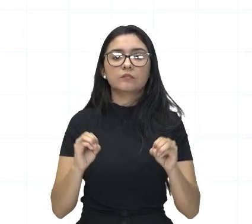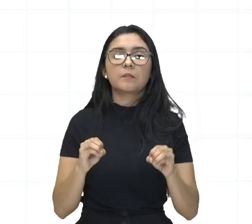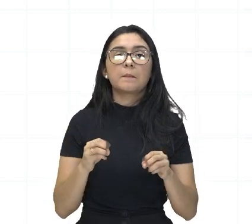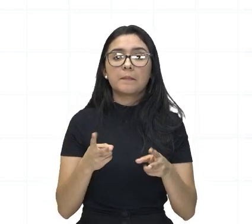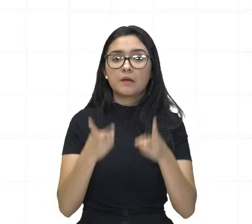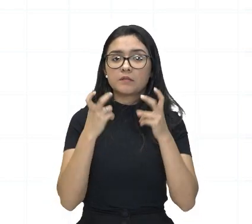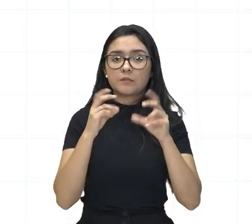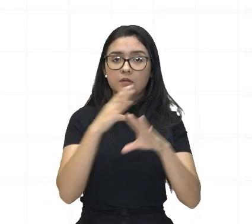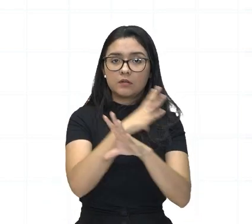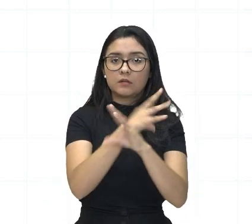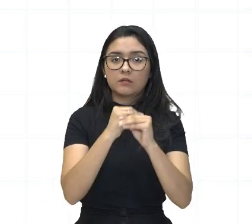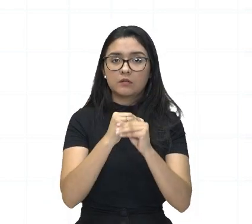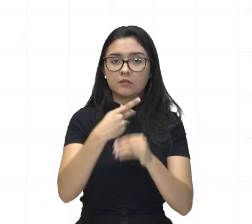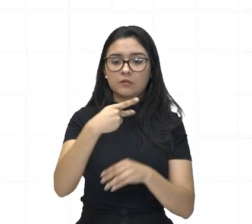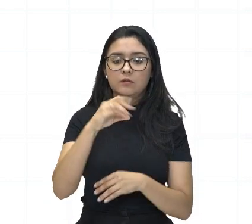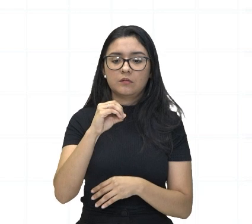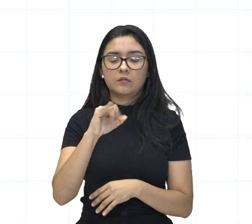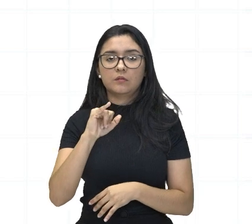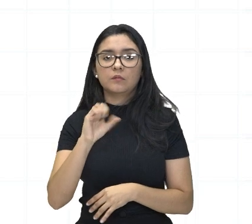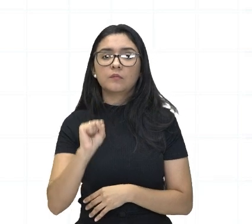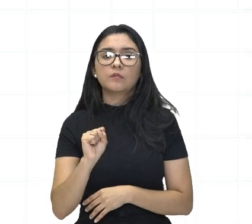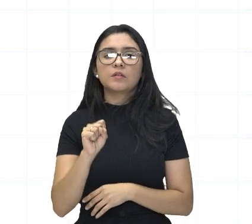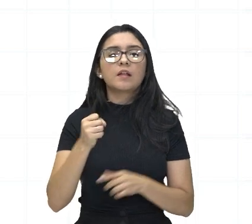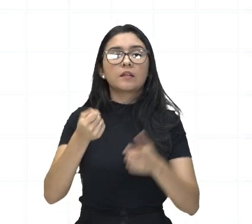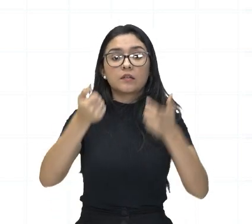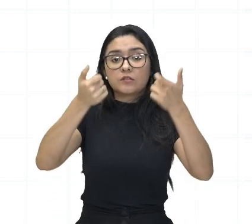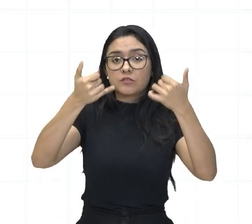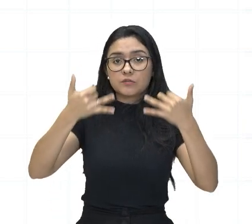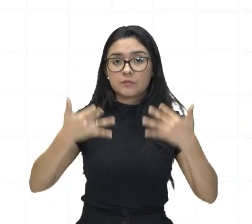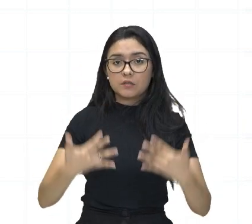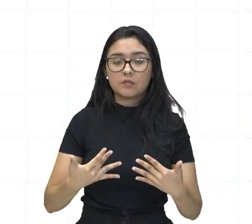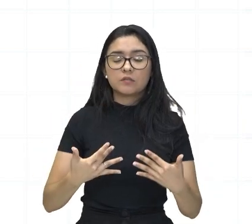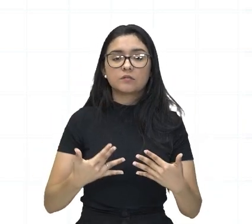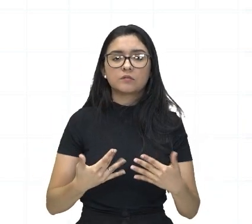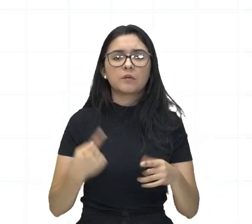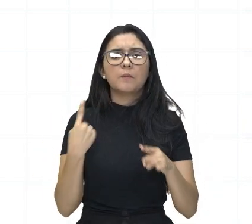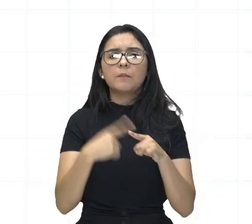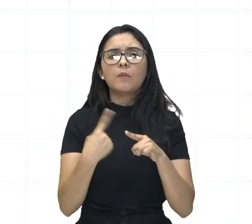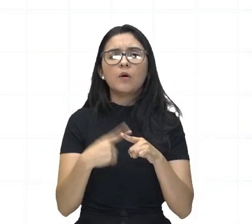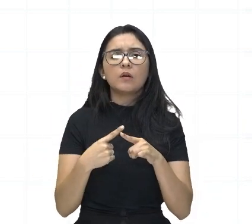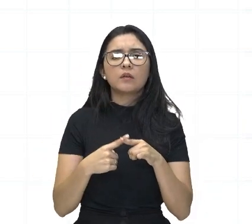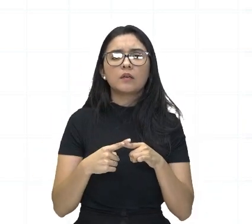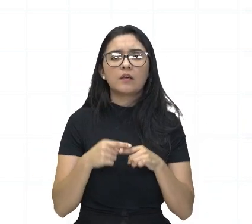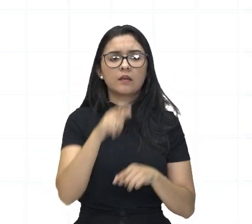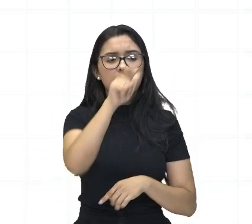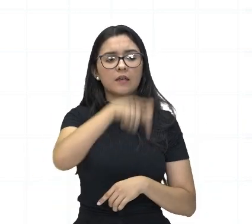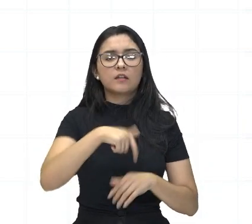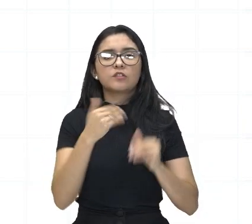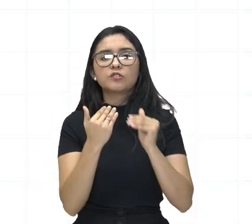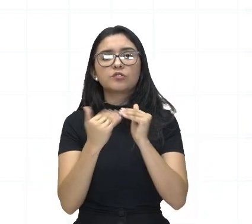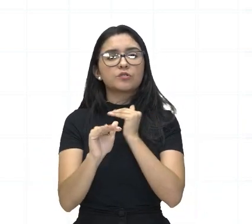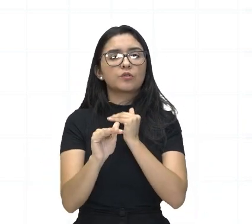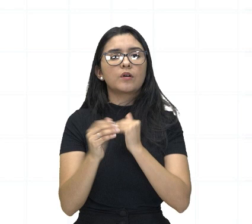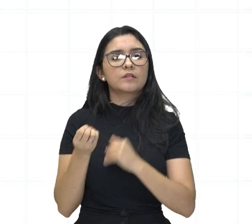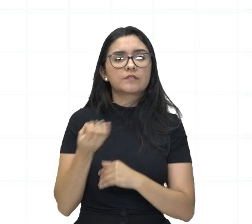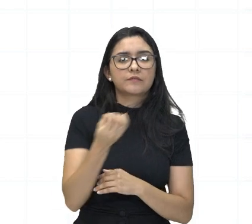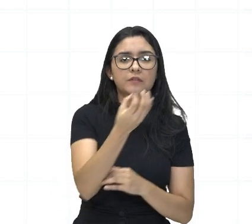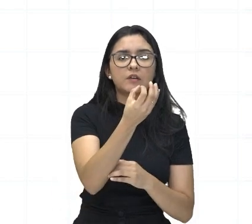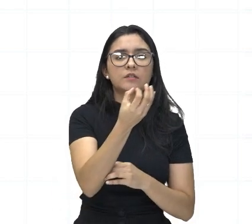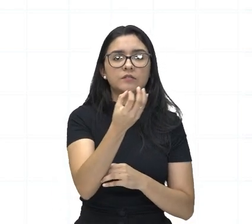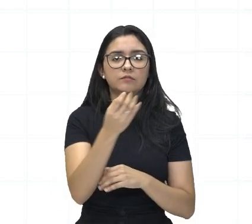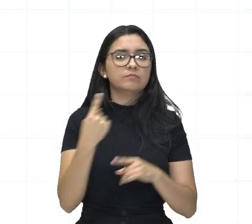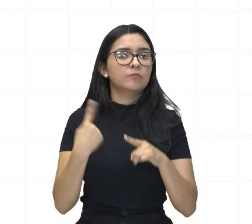pois introduz uma ideia de explicação. Por que aí o sujeito discorda dessa aventura? Discorda um pouco no